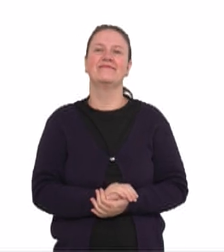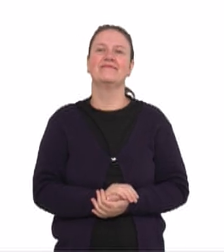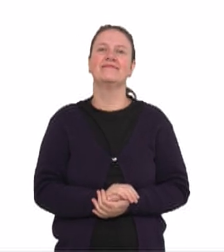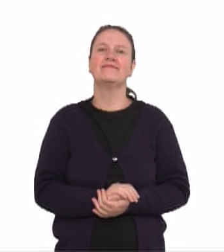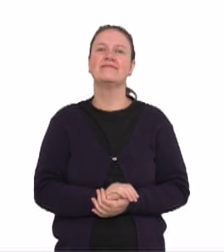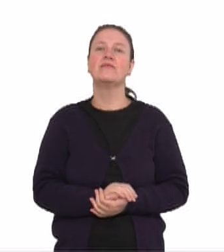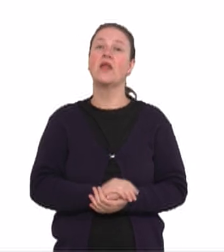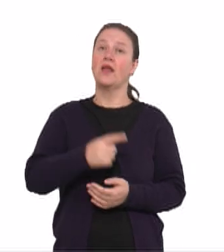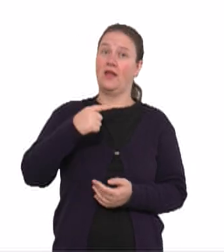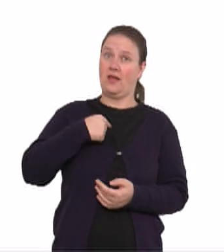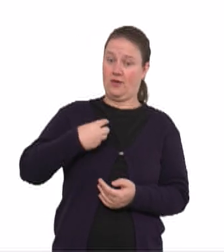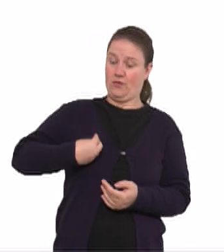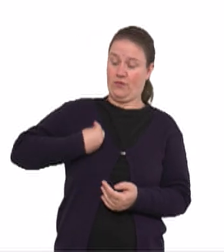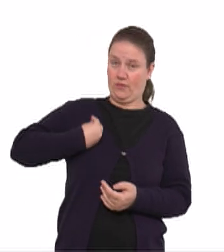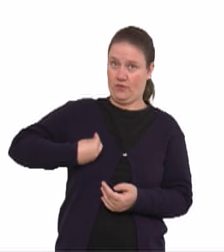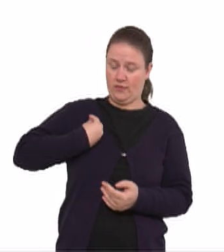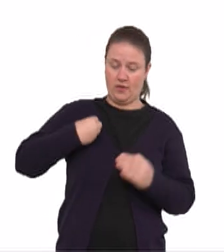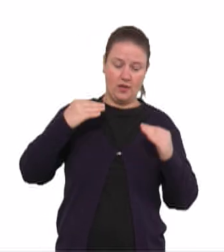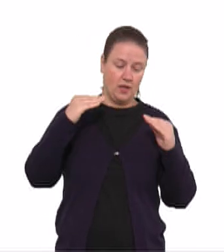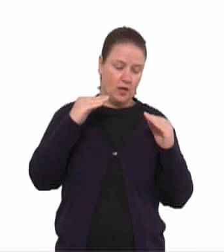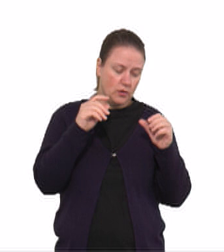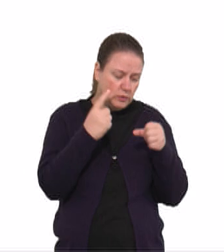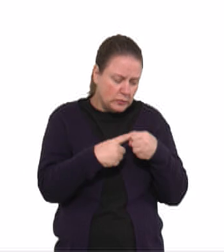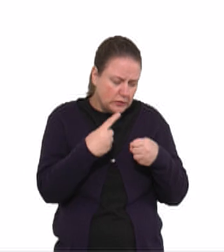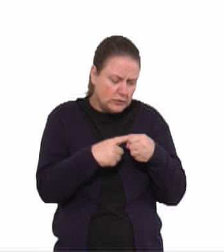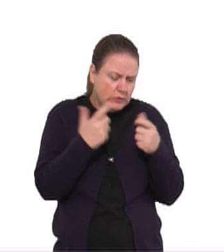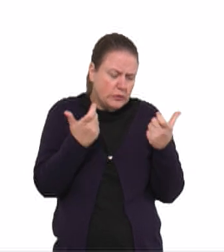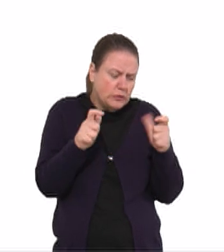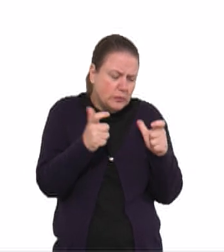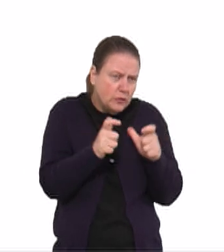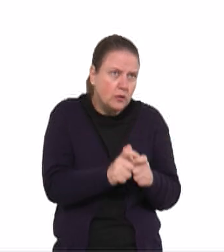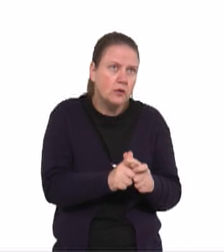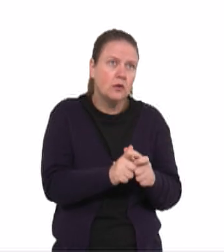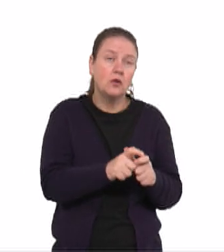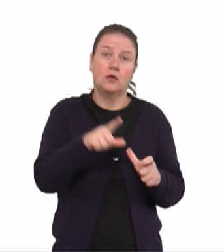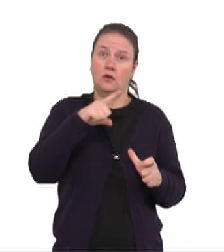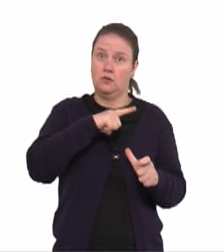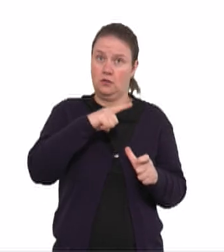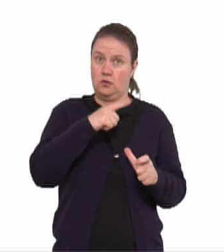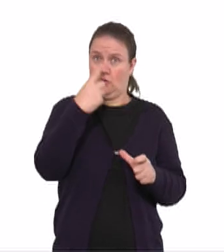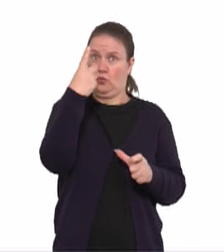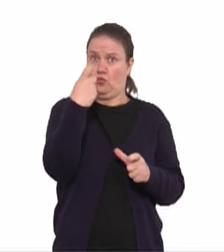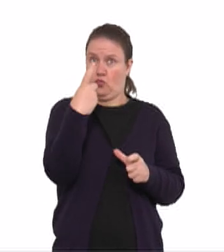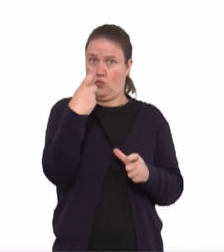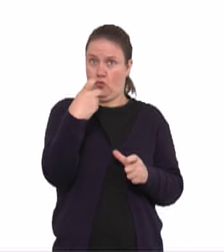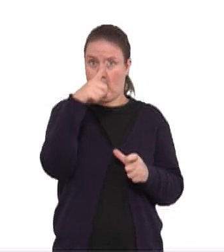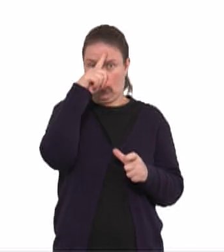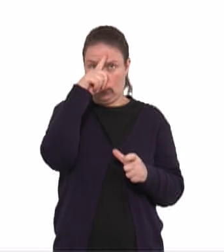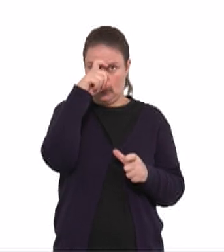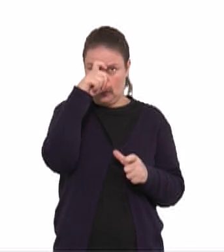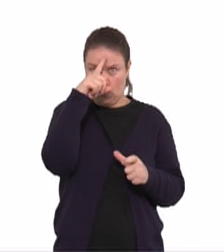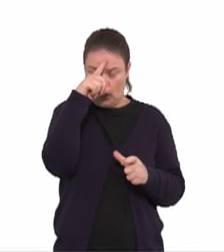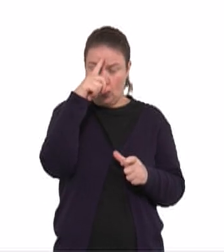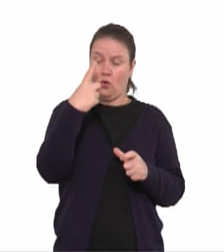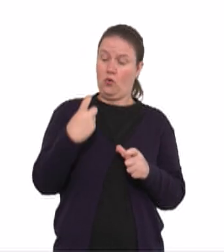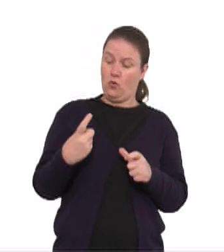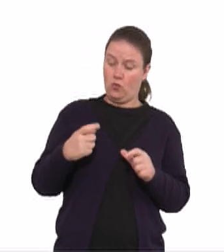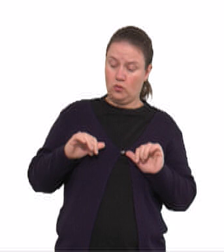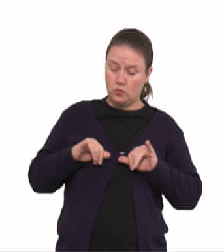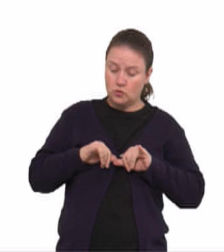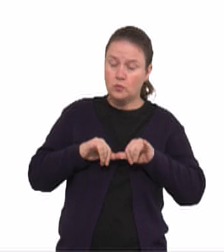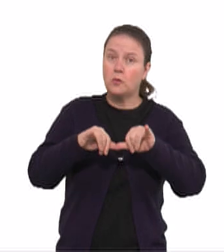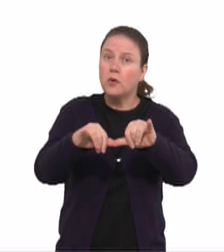Eu morava em uma cidade pequena, tinha apenas um hospital, um supermercado,